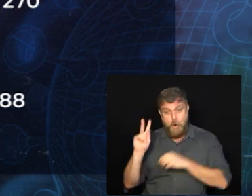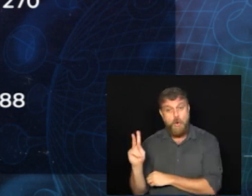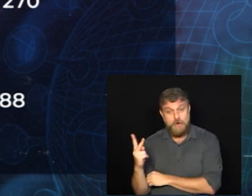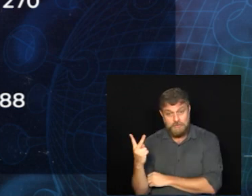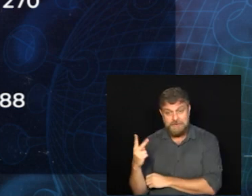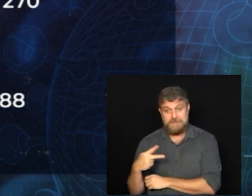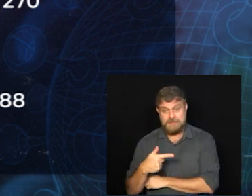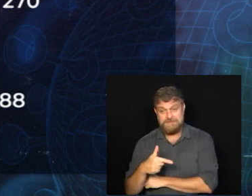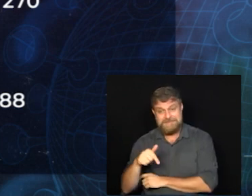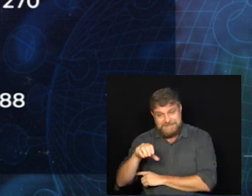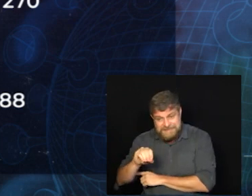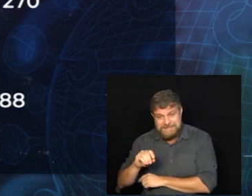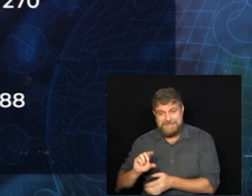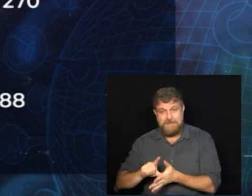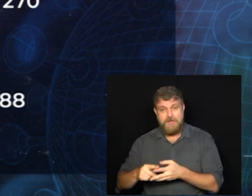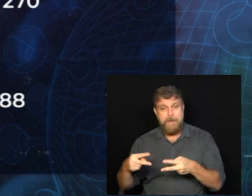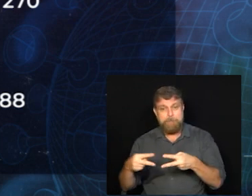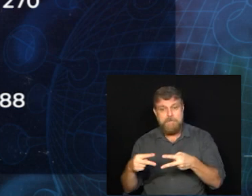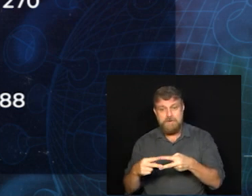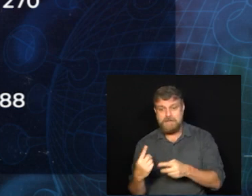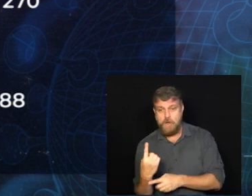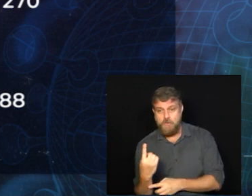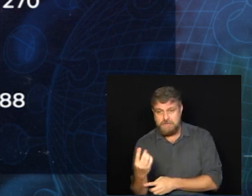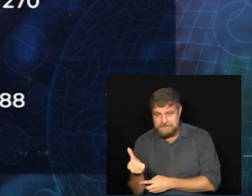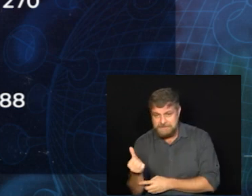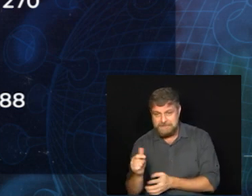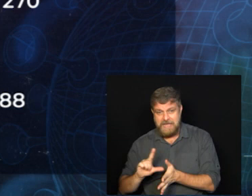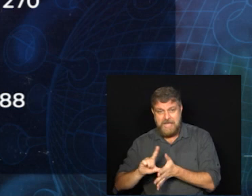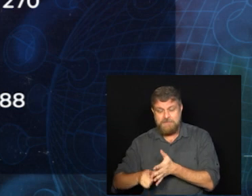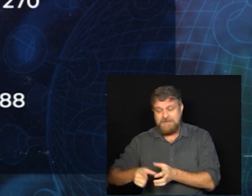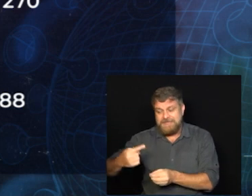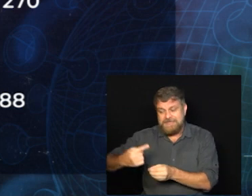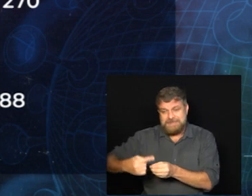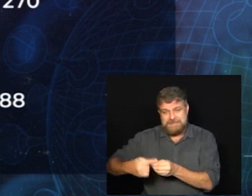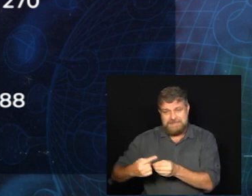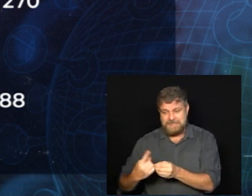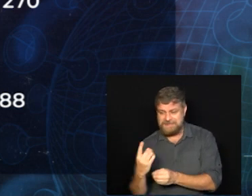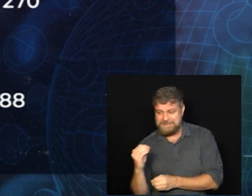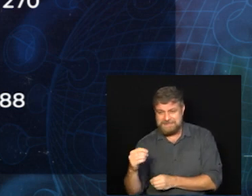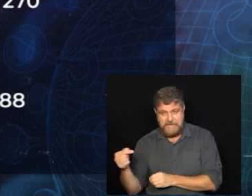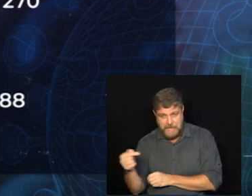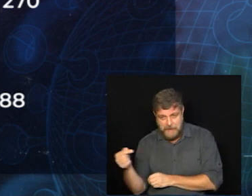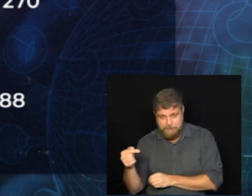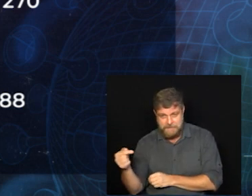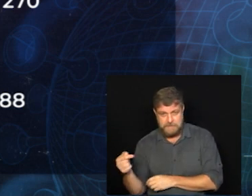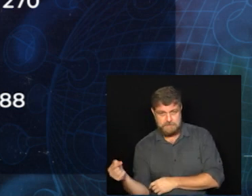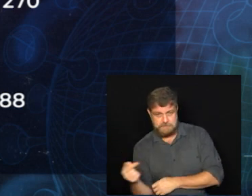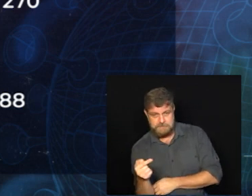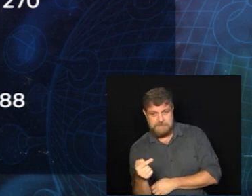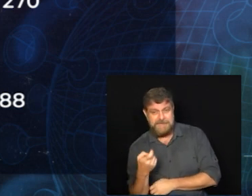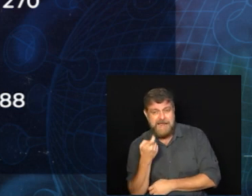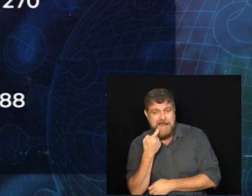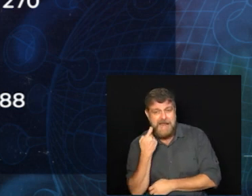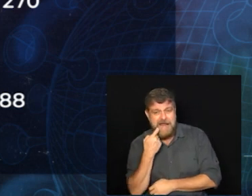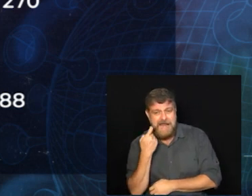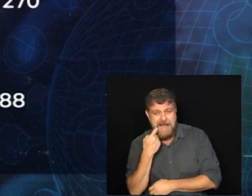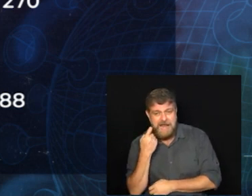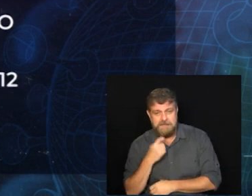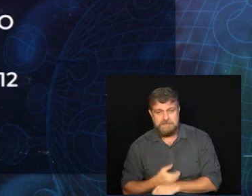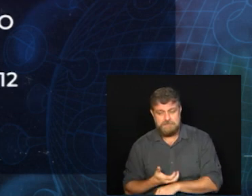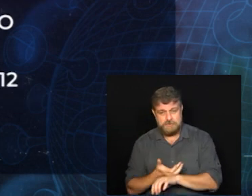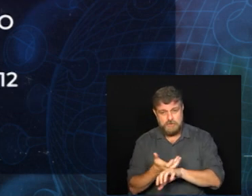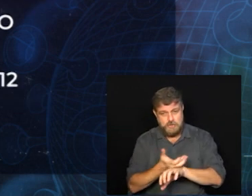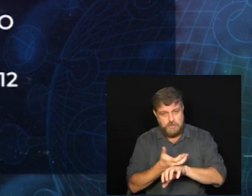Paulínia, 116. Na sequência, cidades com menos de 100 mortes devido à Covid-19. Itatiba,